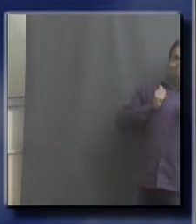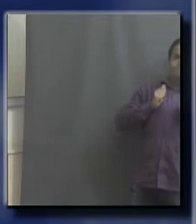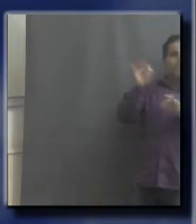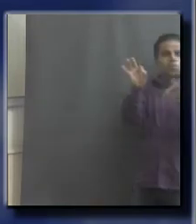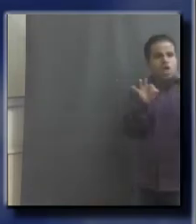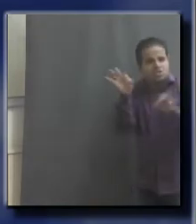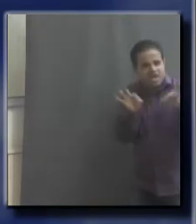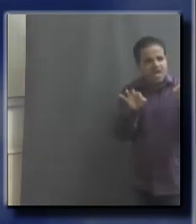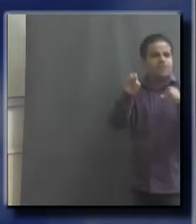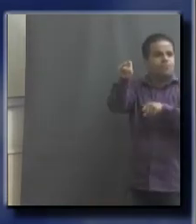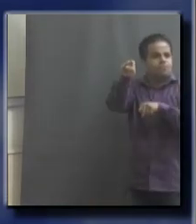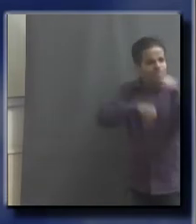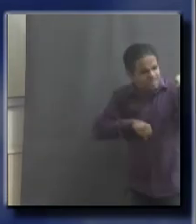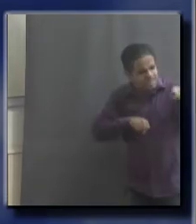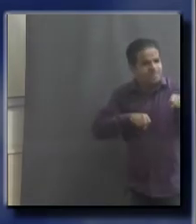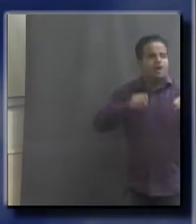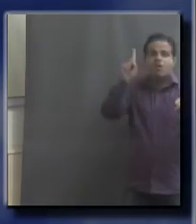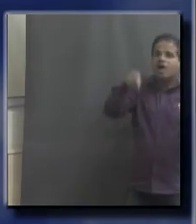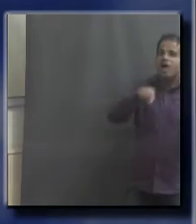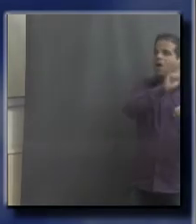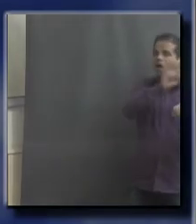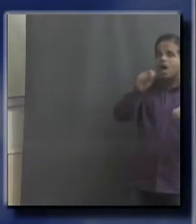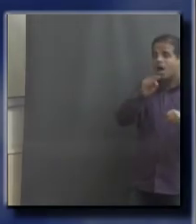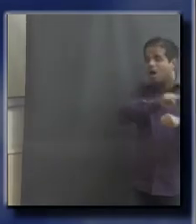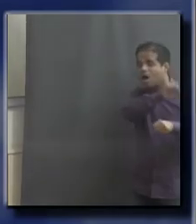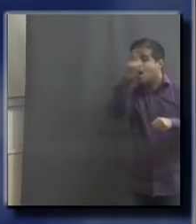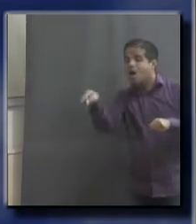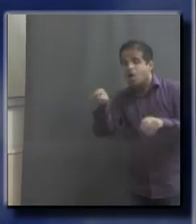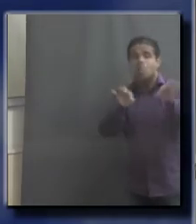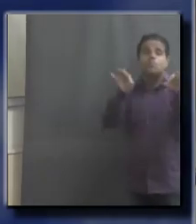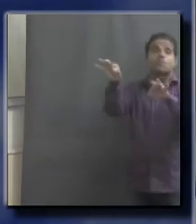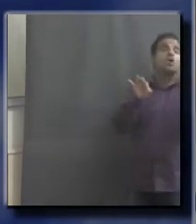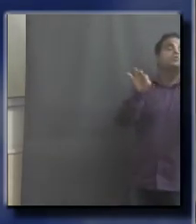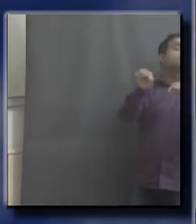de formação a um projeto